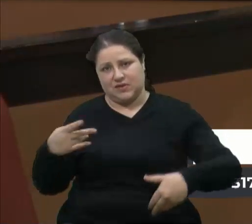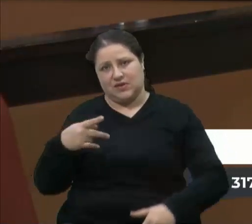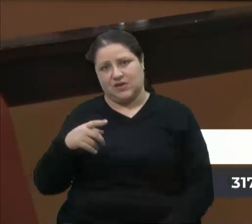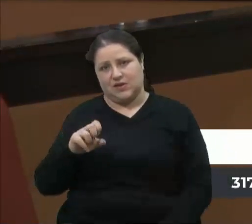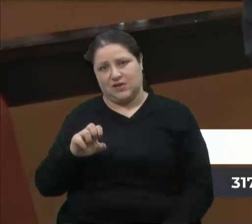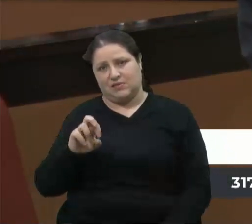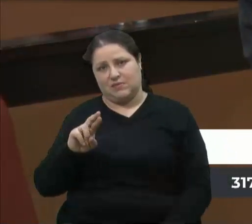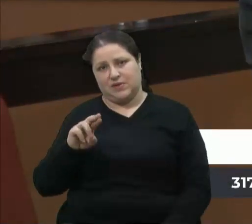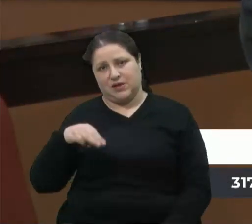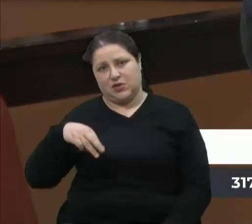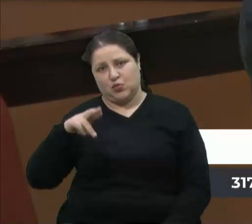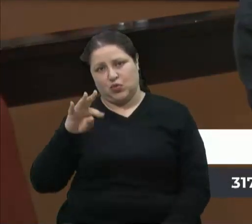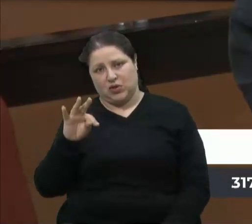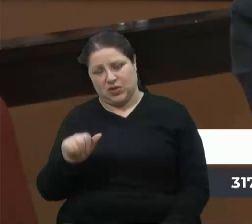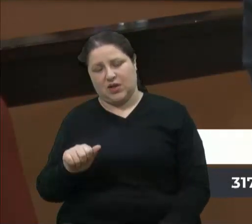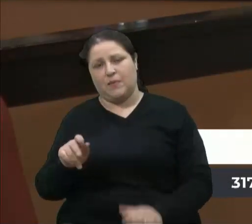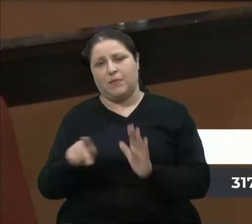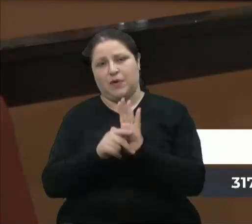Camiles.